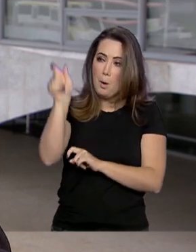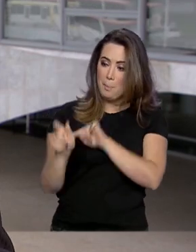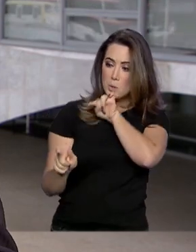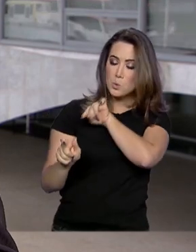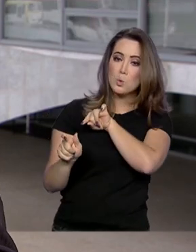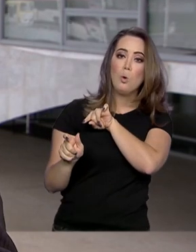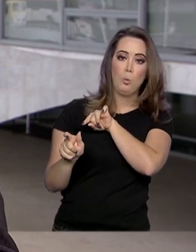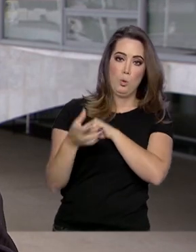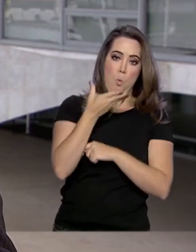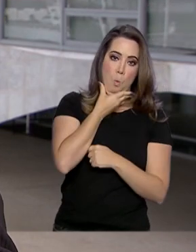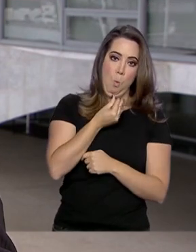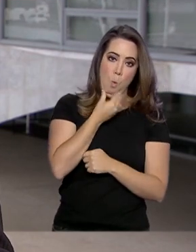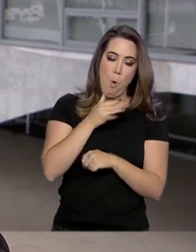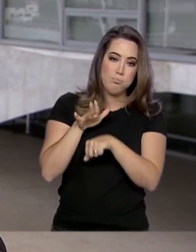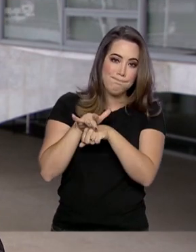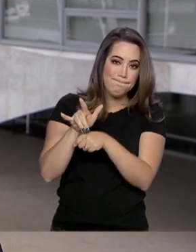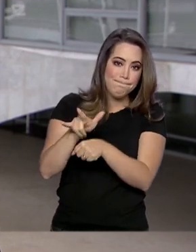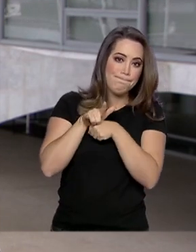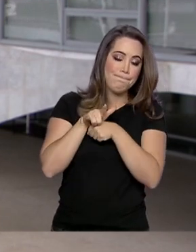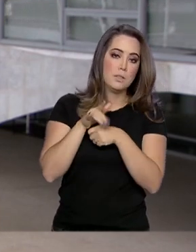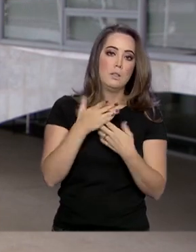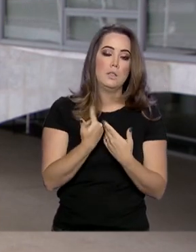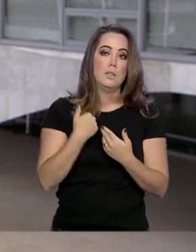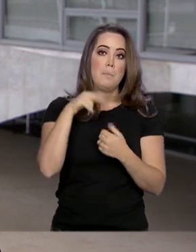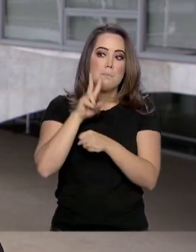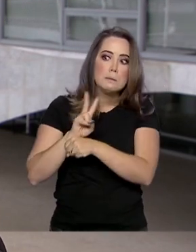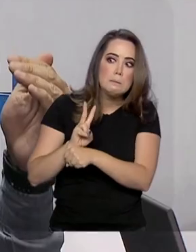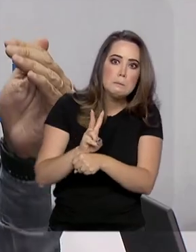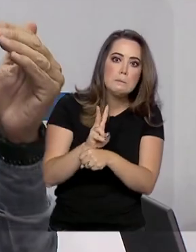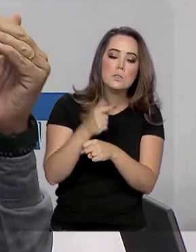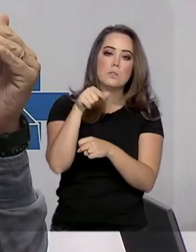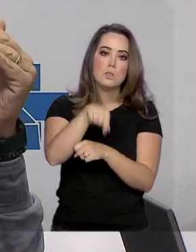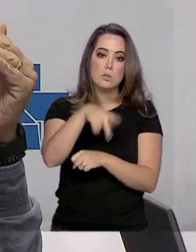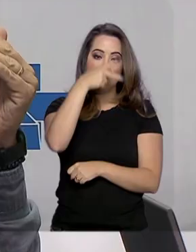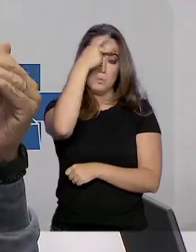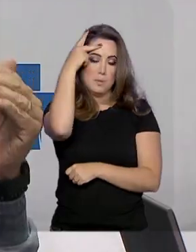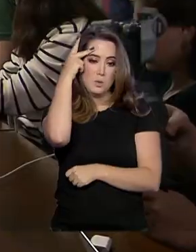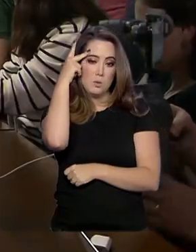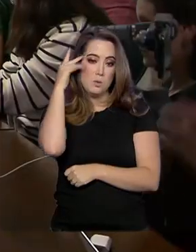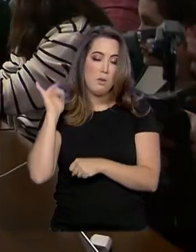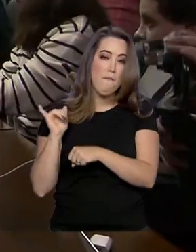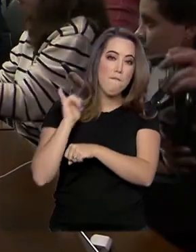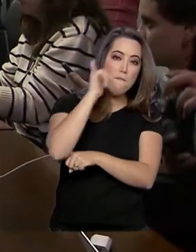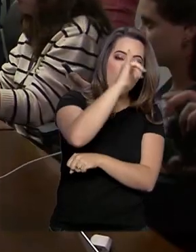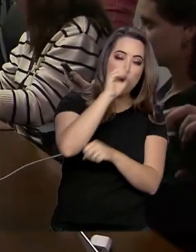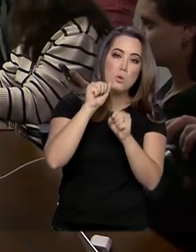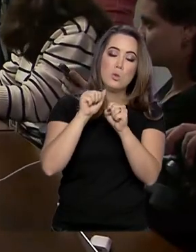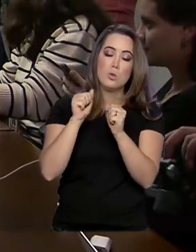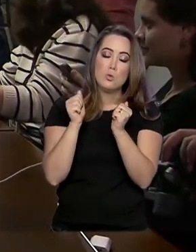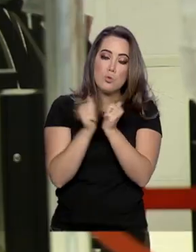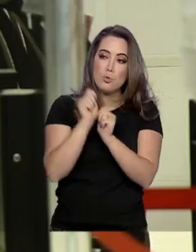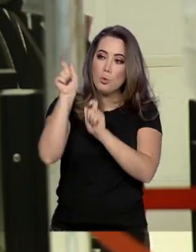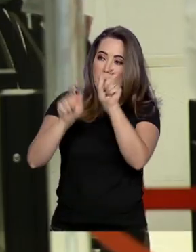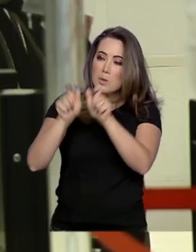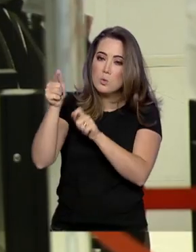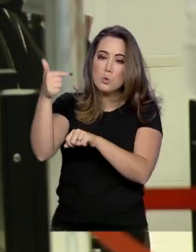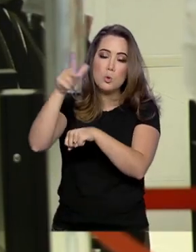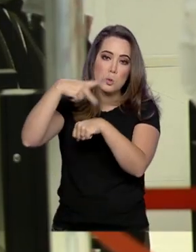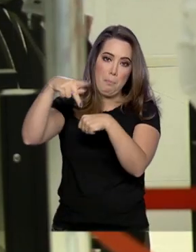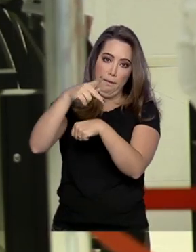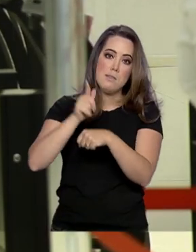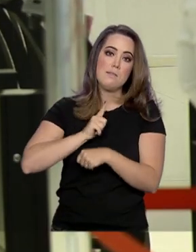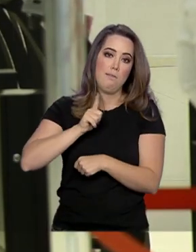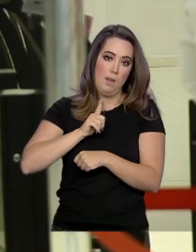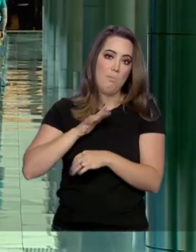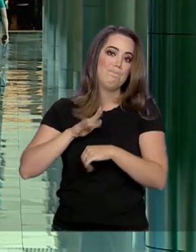Anvisa também aumentou o rigor no monitoramento dos voos vindos dos países que já tiveram casos confirmados da doença.